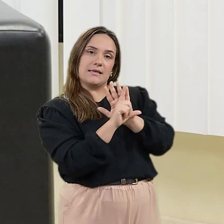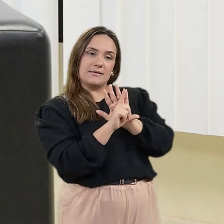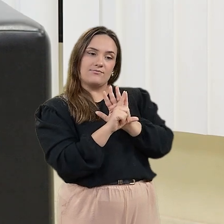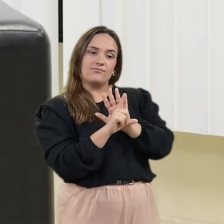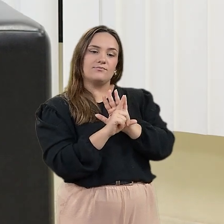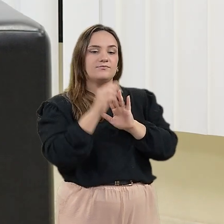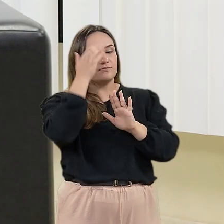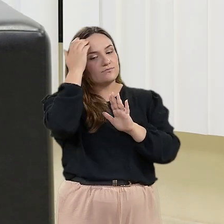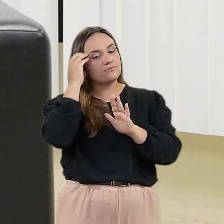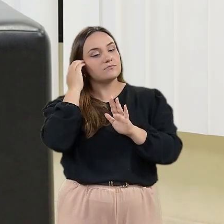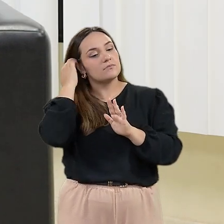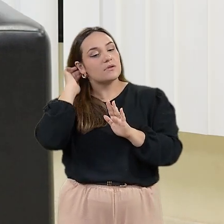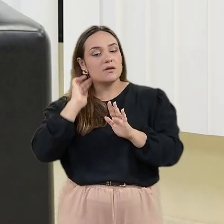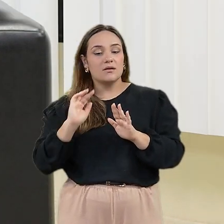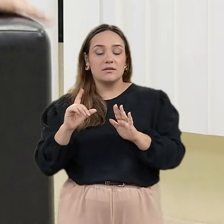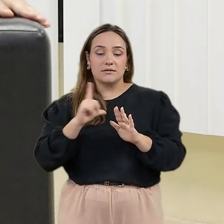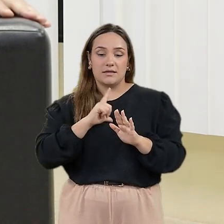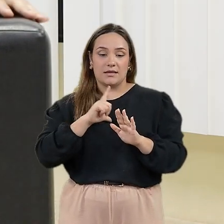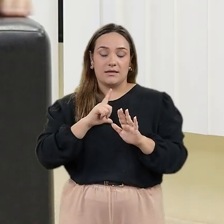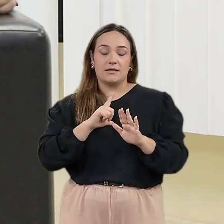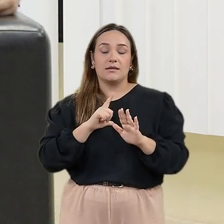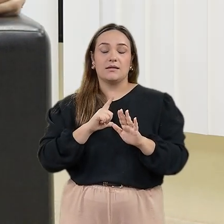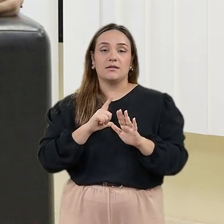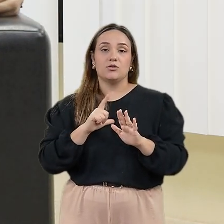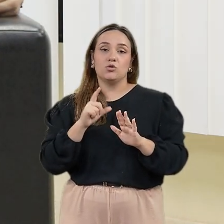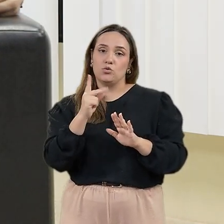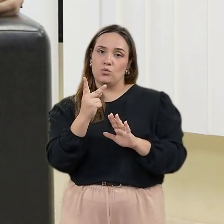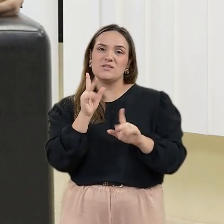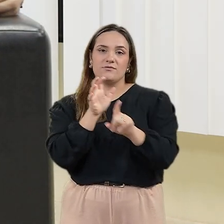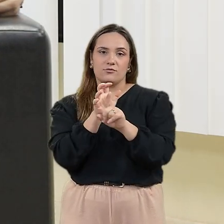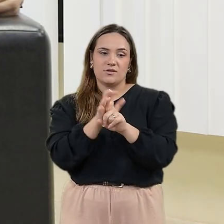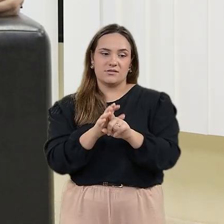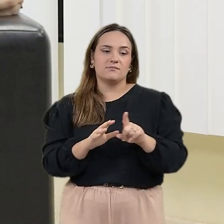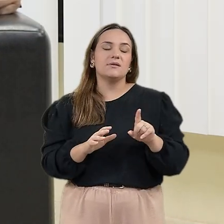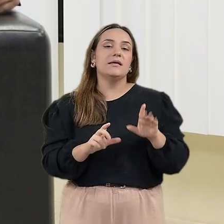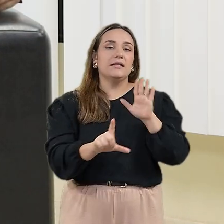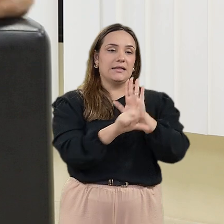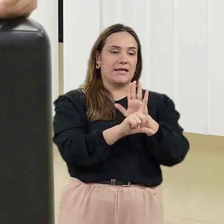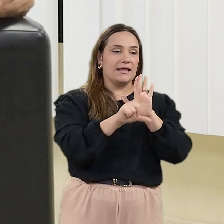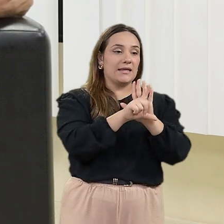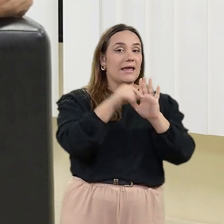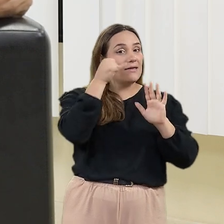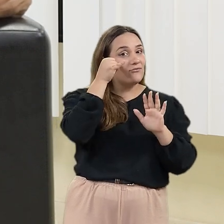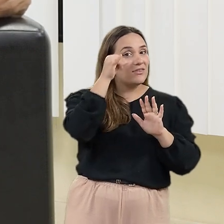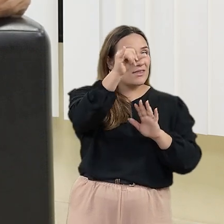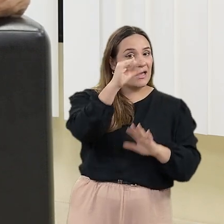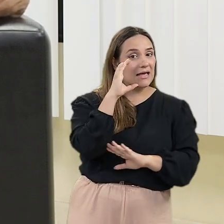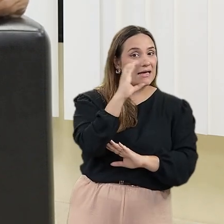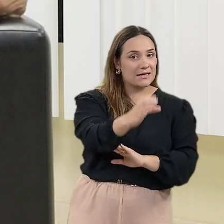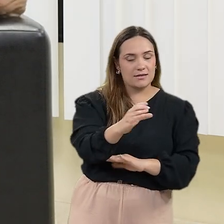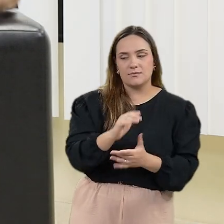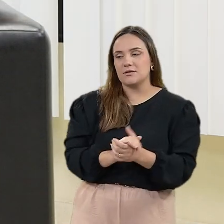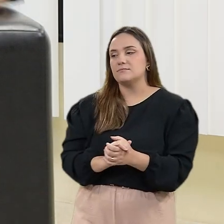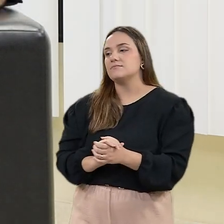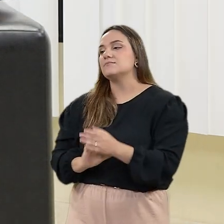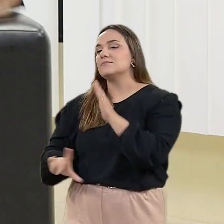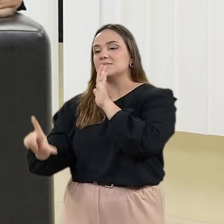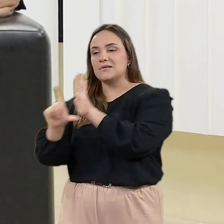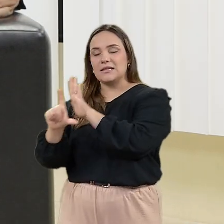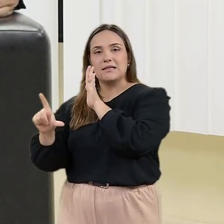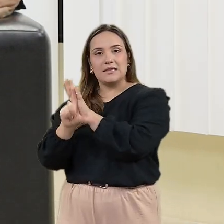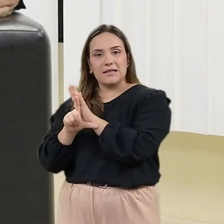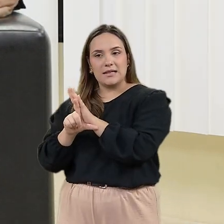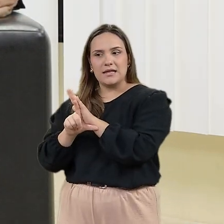ela é dividida aí na área de direito penal, numa legislação que ela seria preventiva do crime e